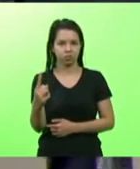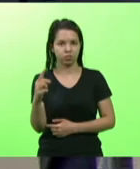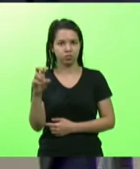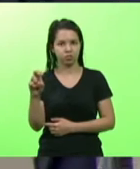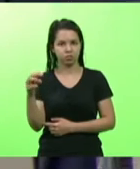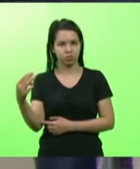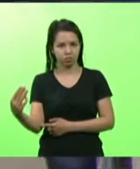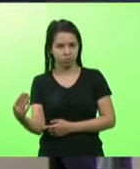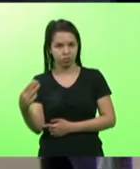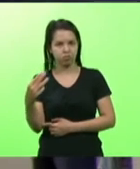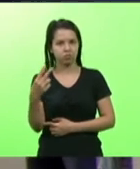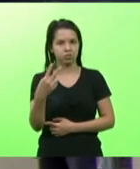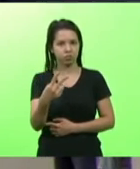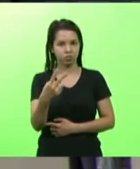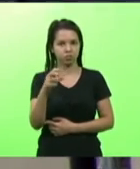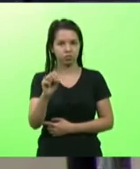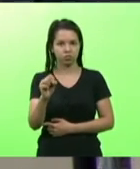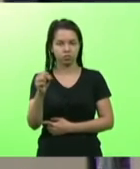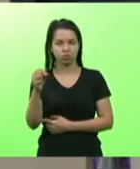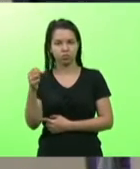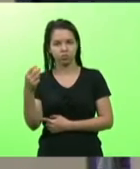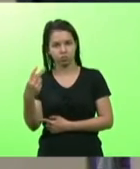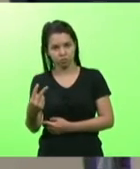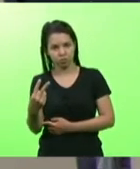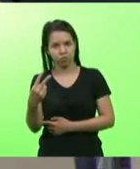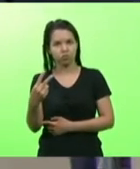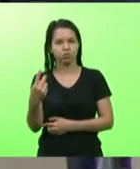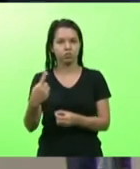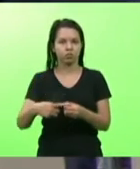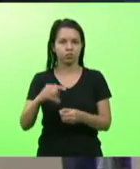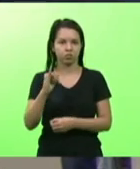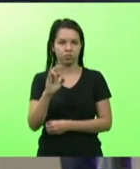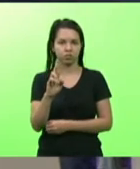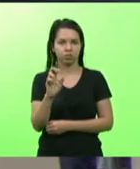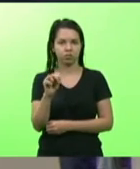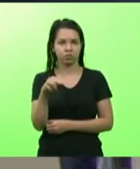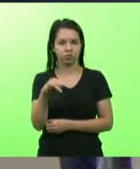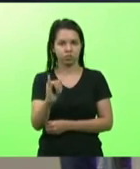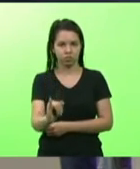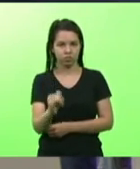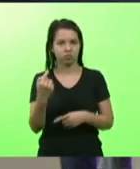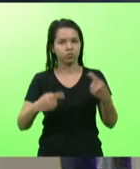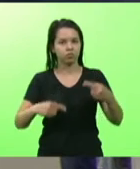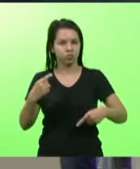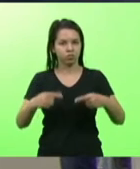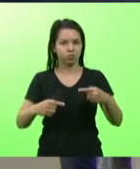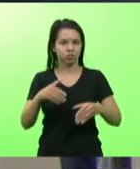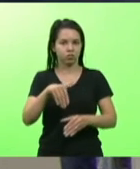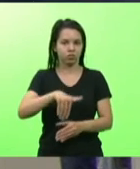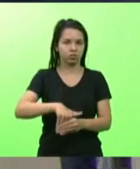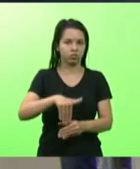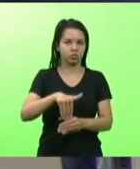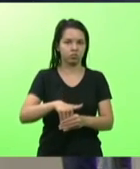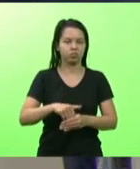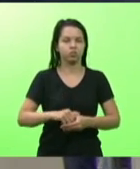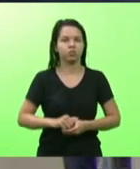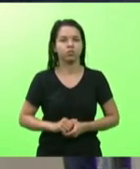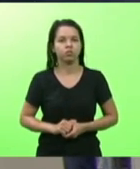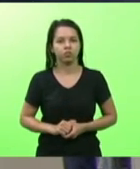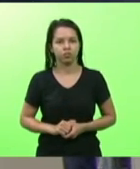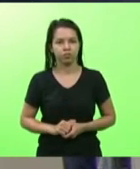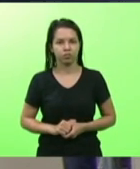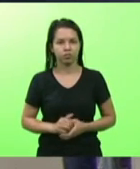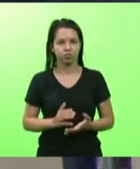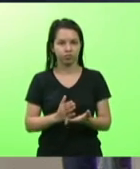e br-262 no município de Irani em discussão Quem Queira discutir em votação deputados que aprovam permaneçam se